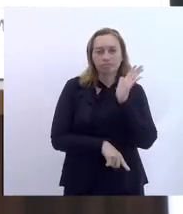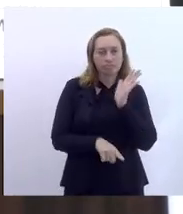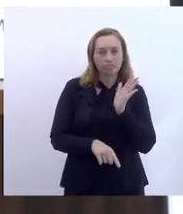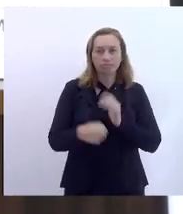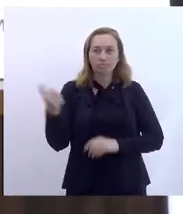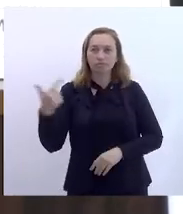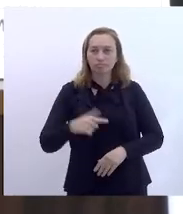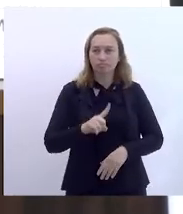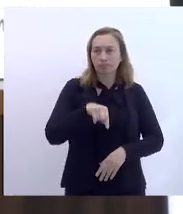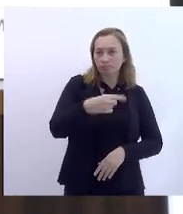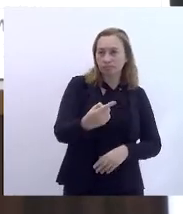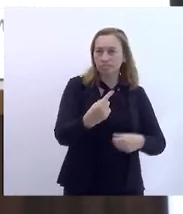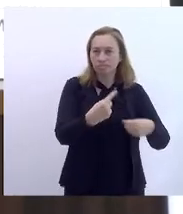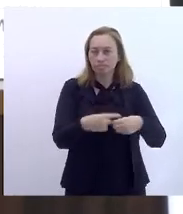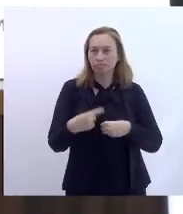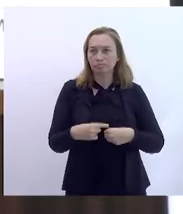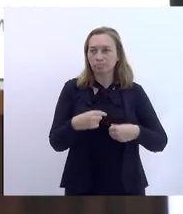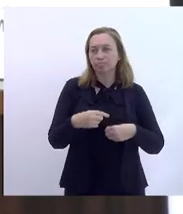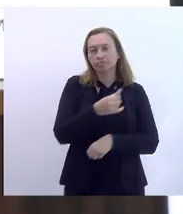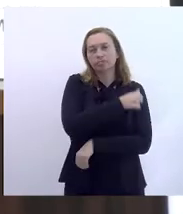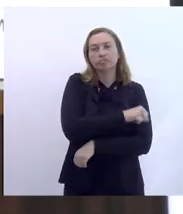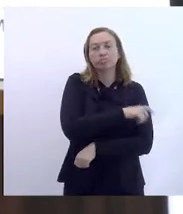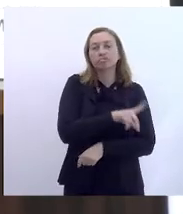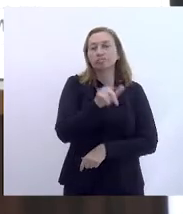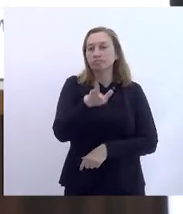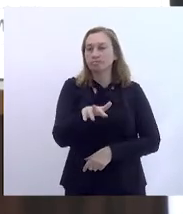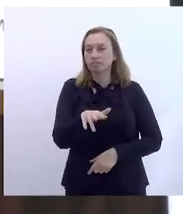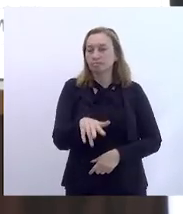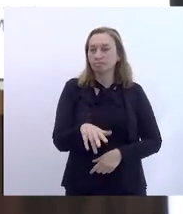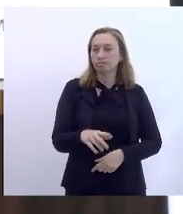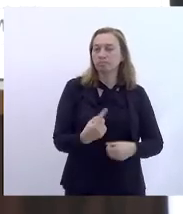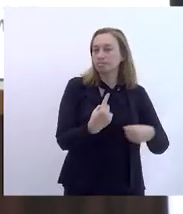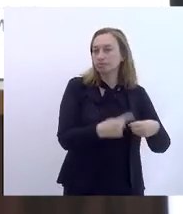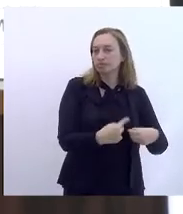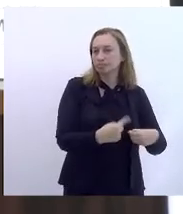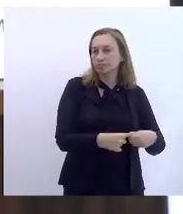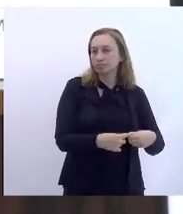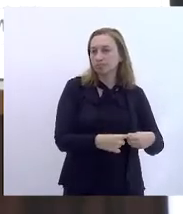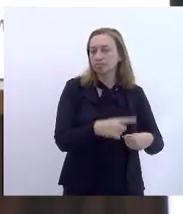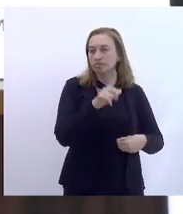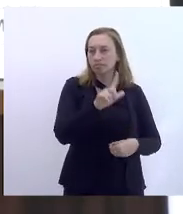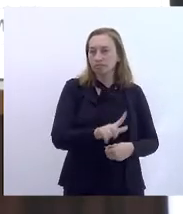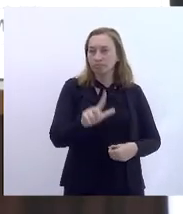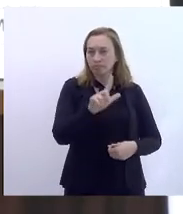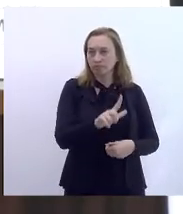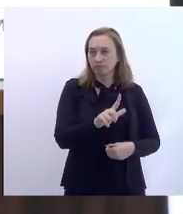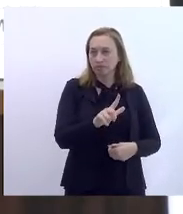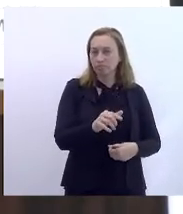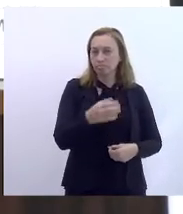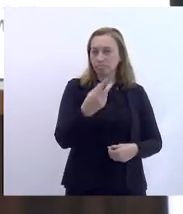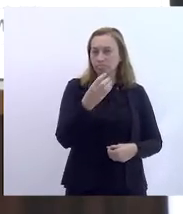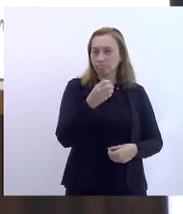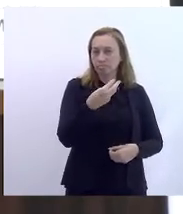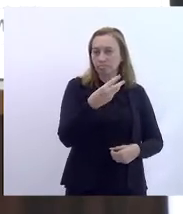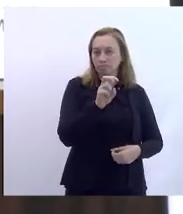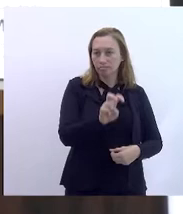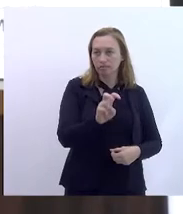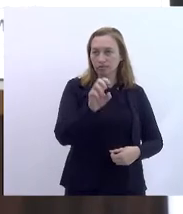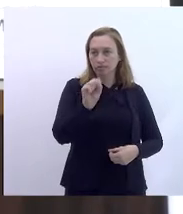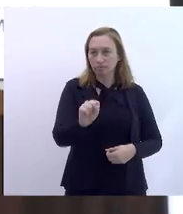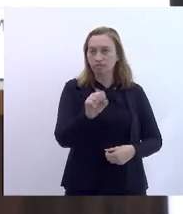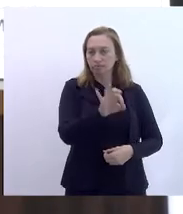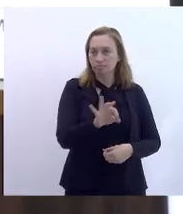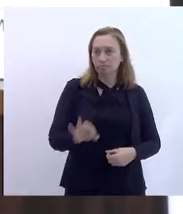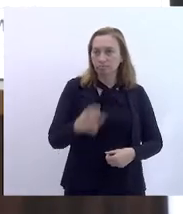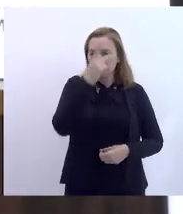entre os bairros do Rio de Janeiro a diferença entre um bairro do Leblon e de 58 por cento das